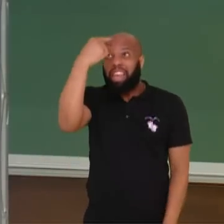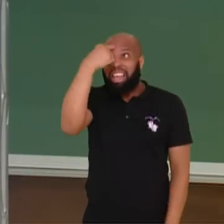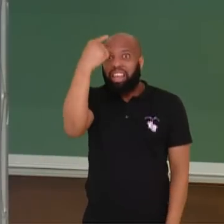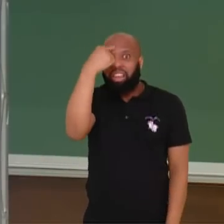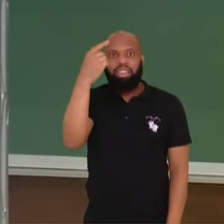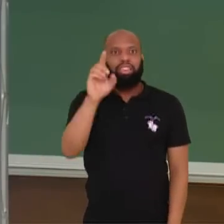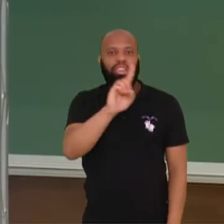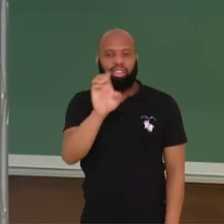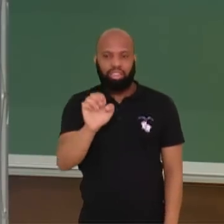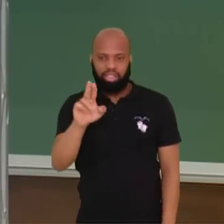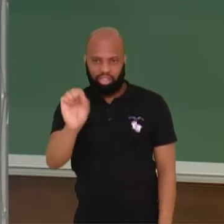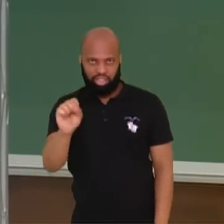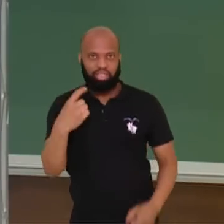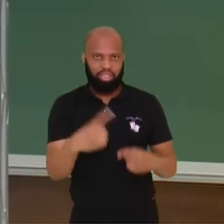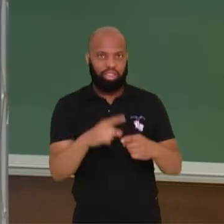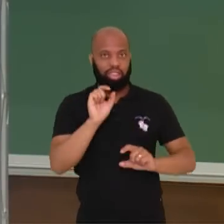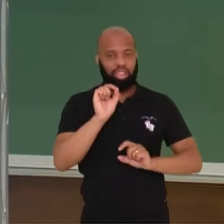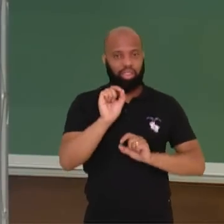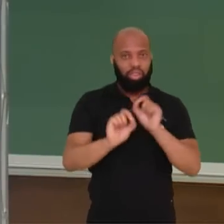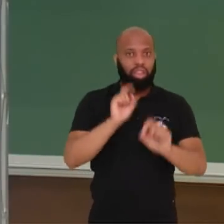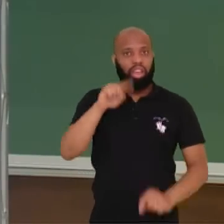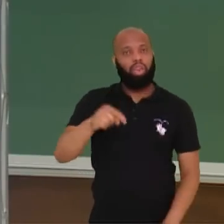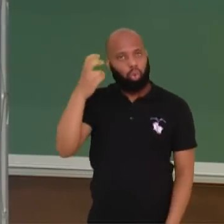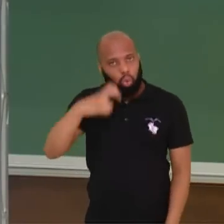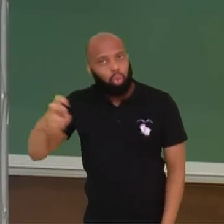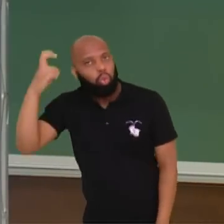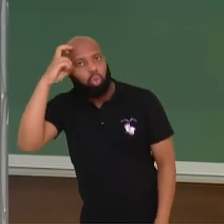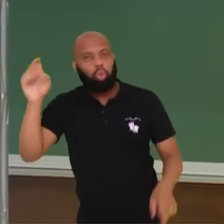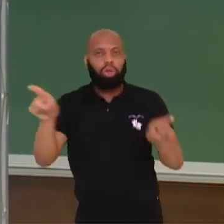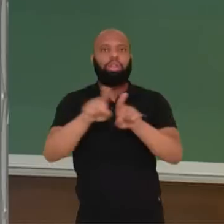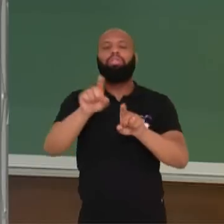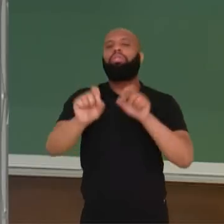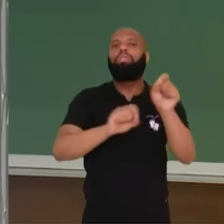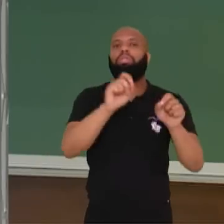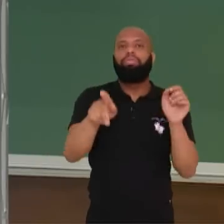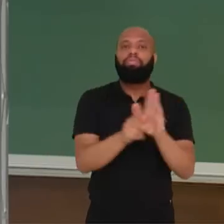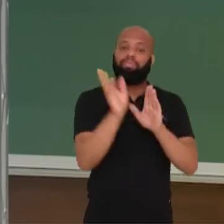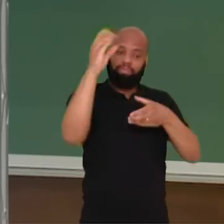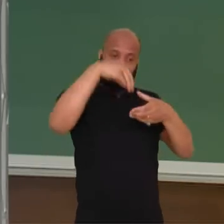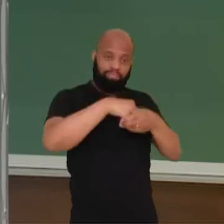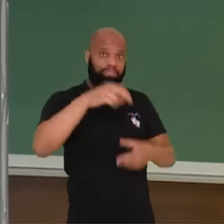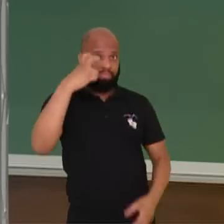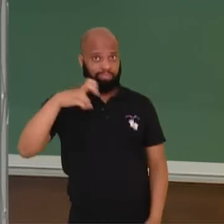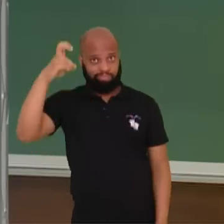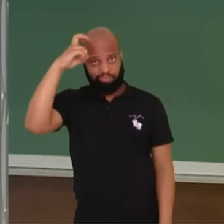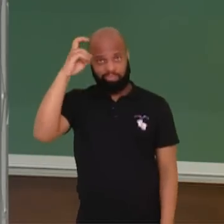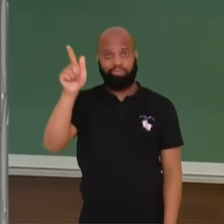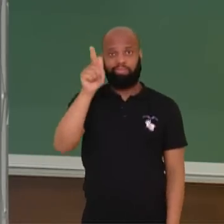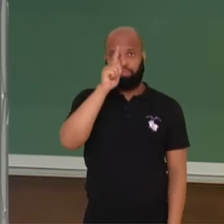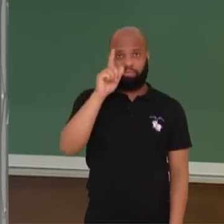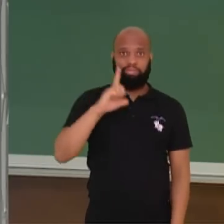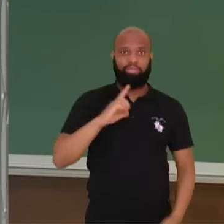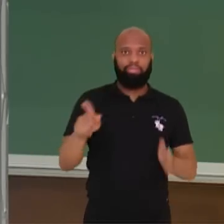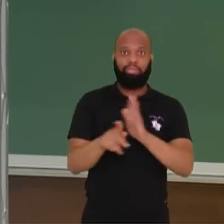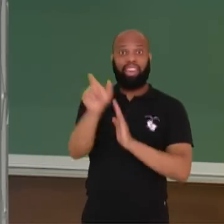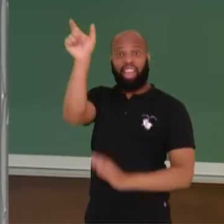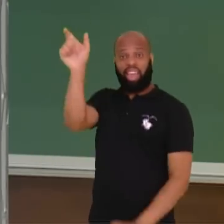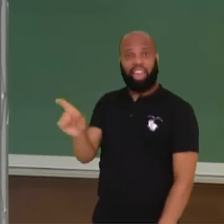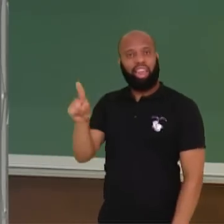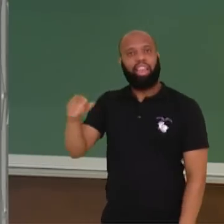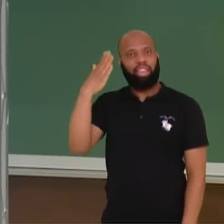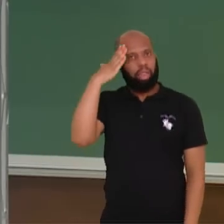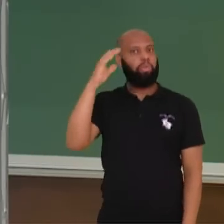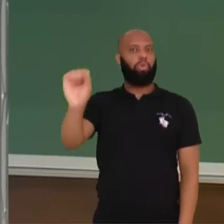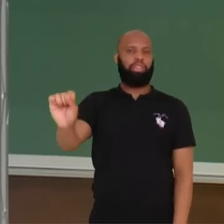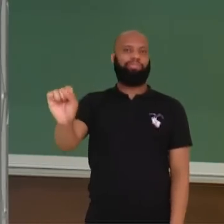Essa cultura, esse elemento da cultura grega que é simbolizado na deusa da sabedoria, né?